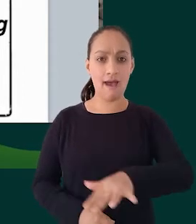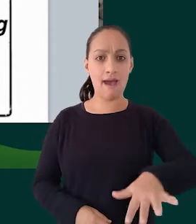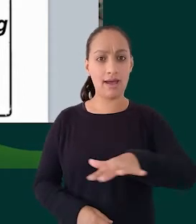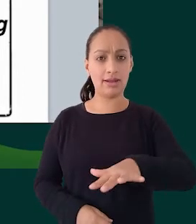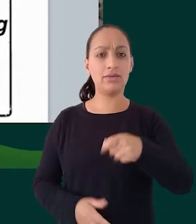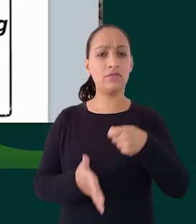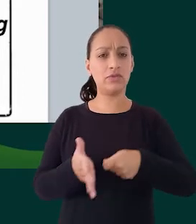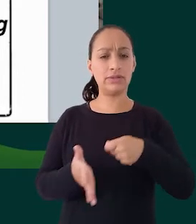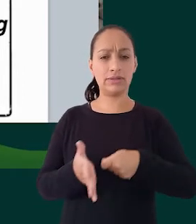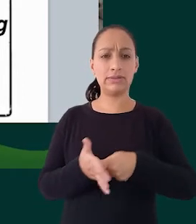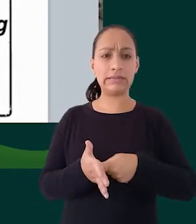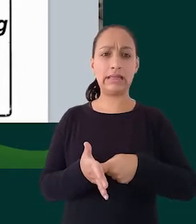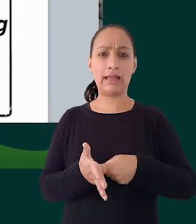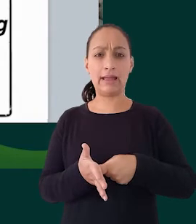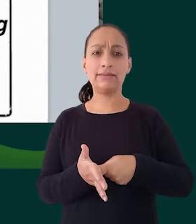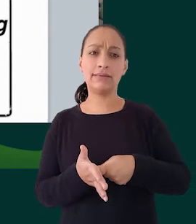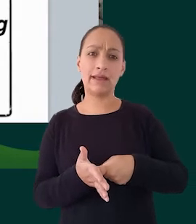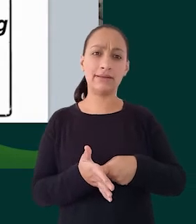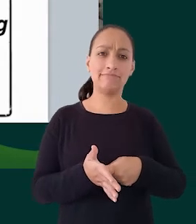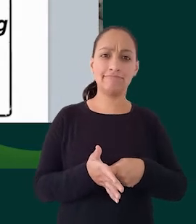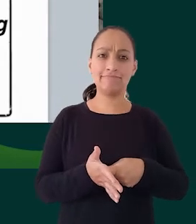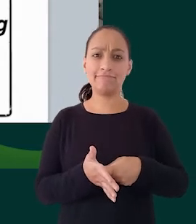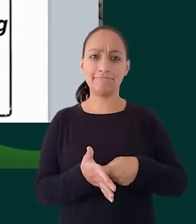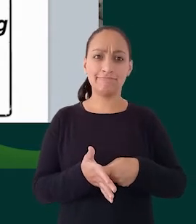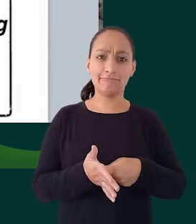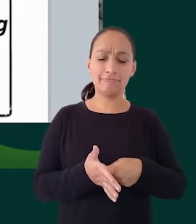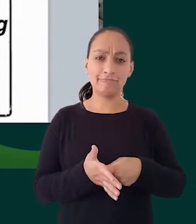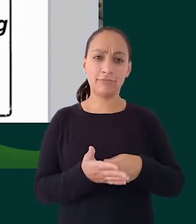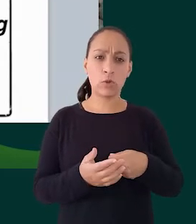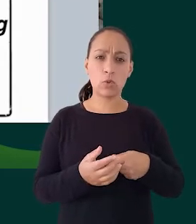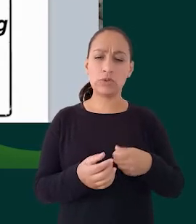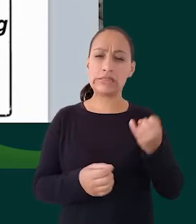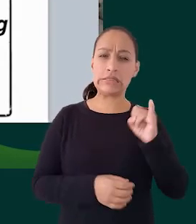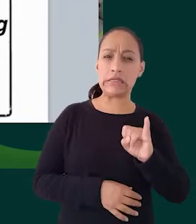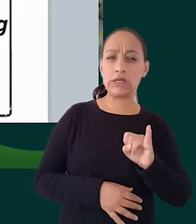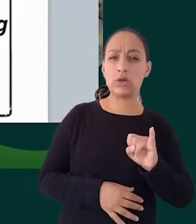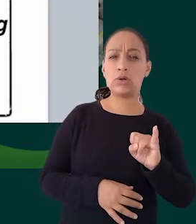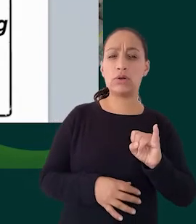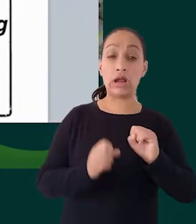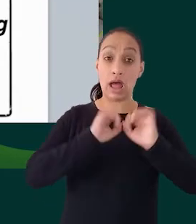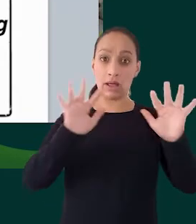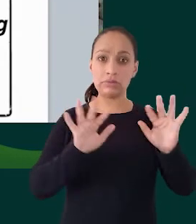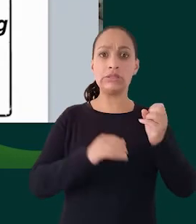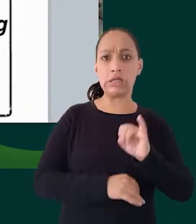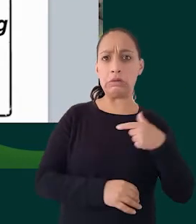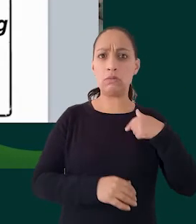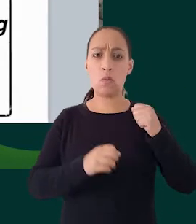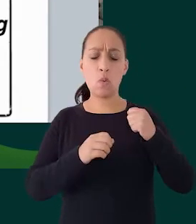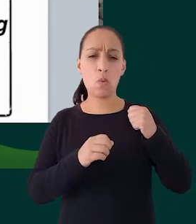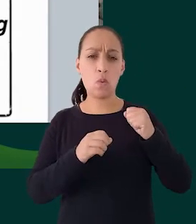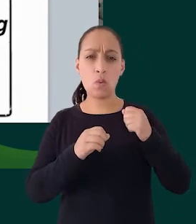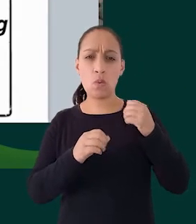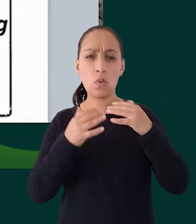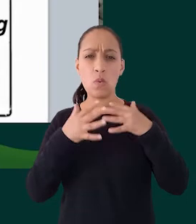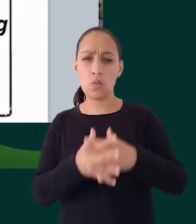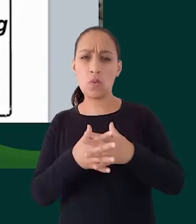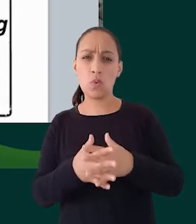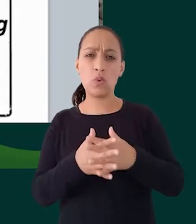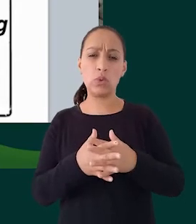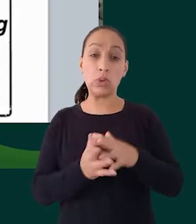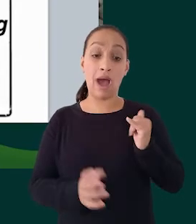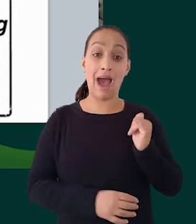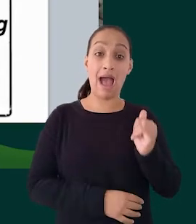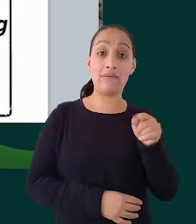tentar ser um pouco mais genérico. Se tiver muito confuso, vocês me avisem aqui no chat que eu mudo um pouquinho a